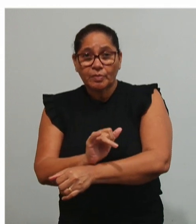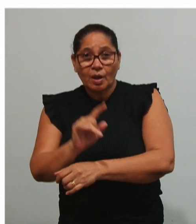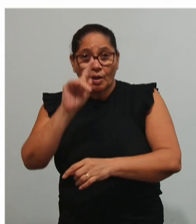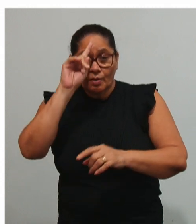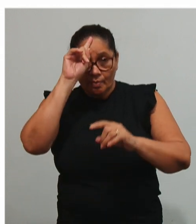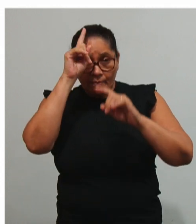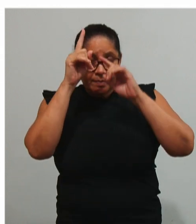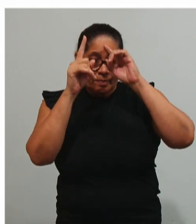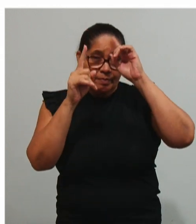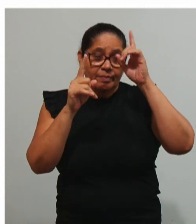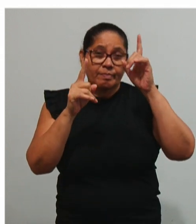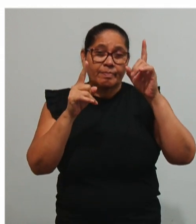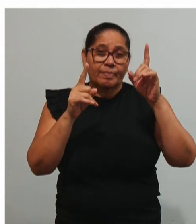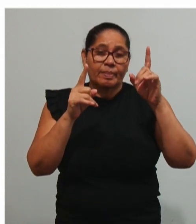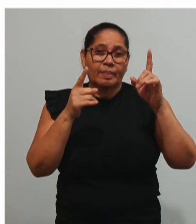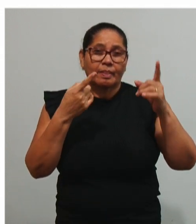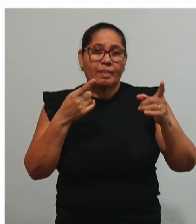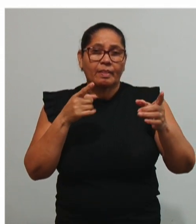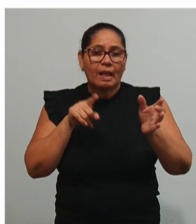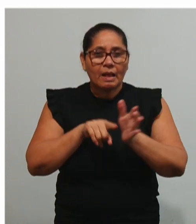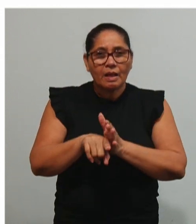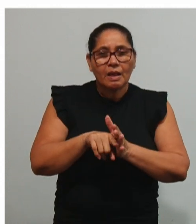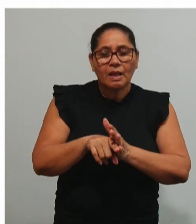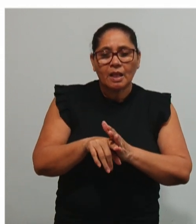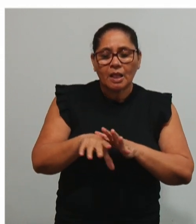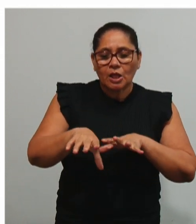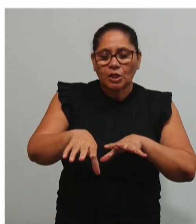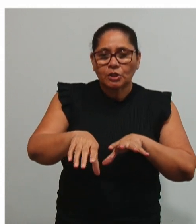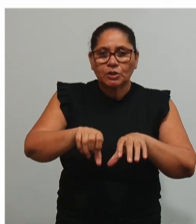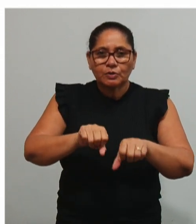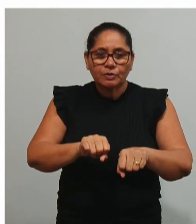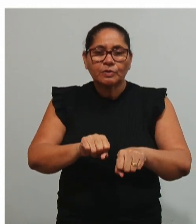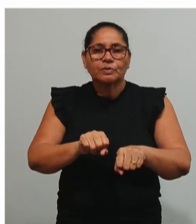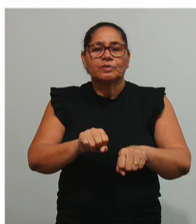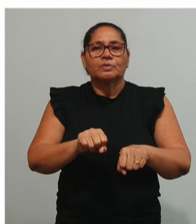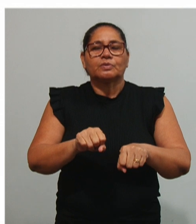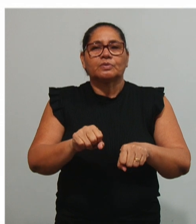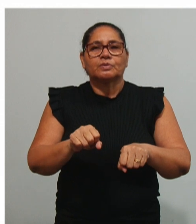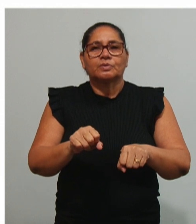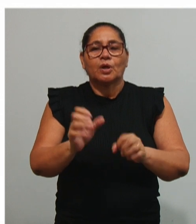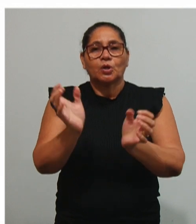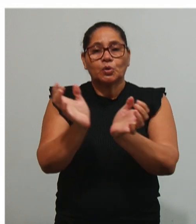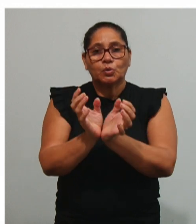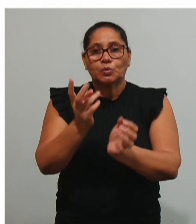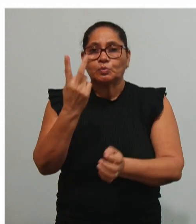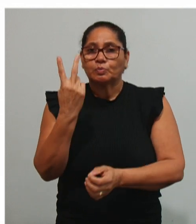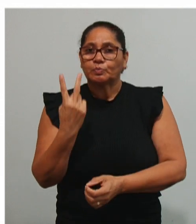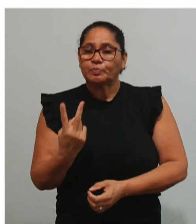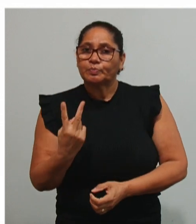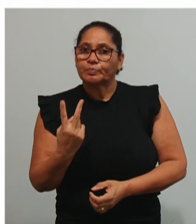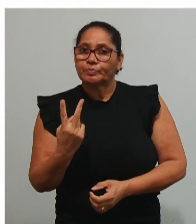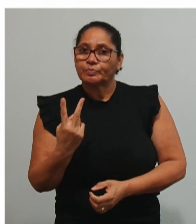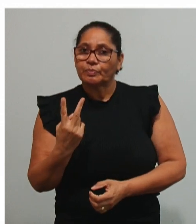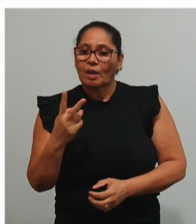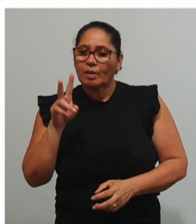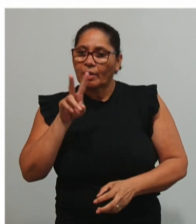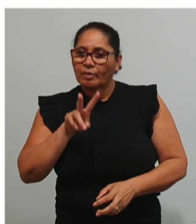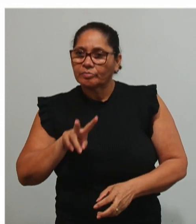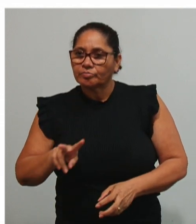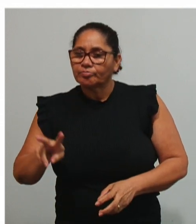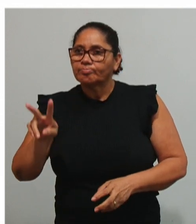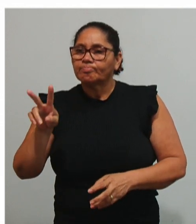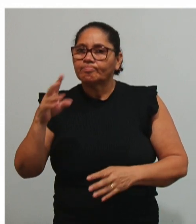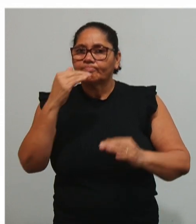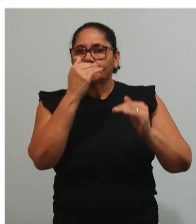ideia um pouco mais analítica de formalização, e no grupo 2, uma visão de